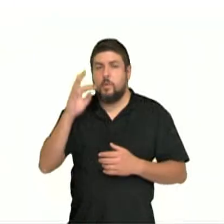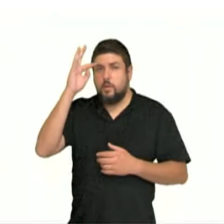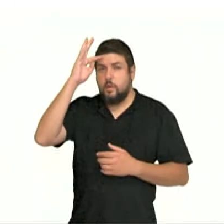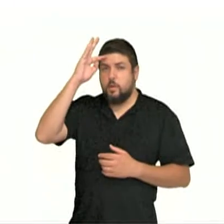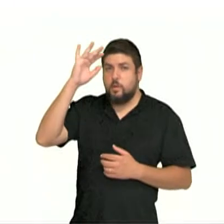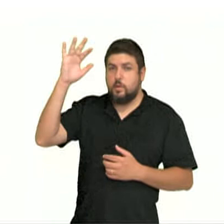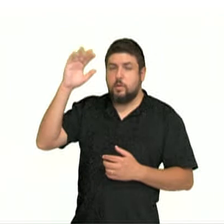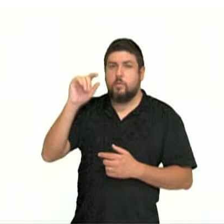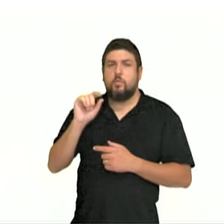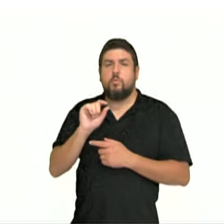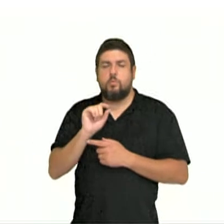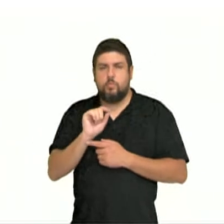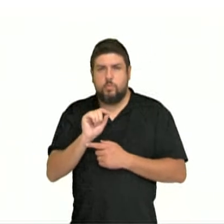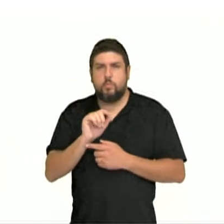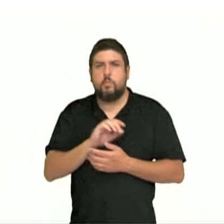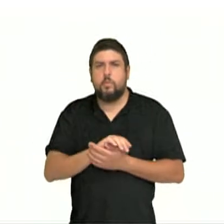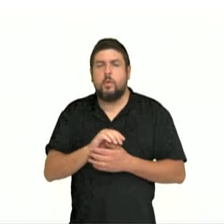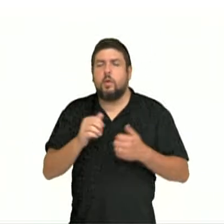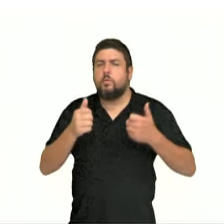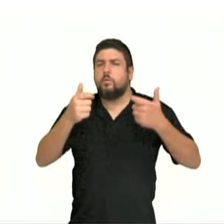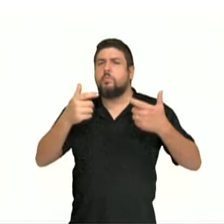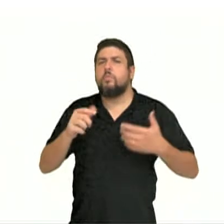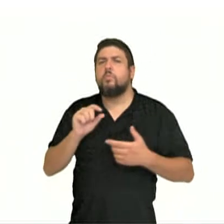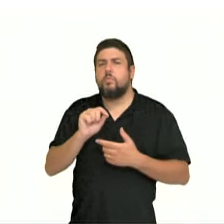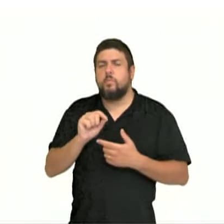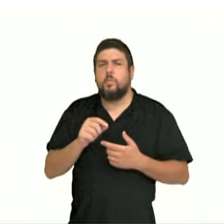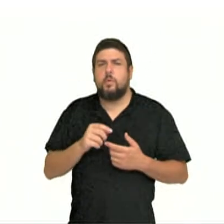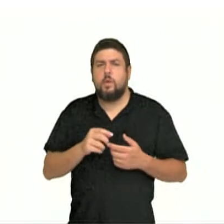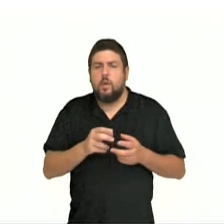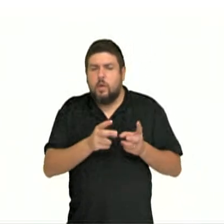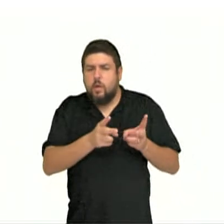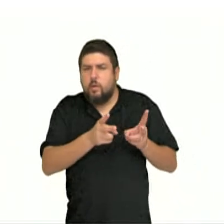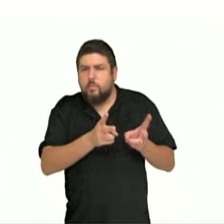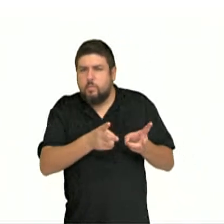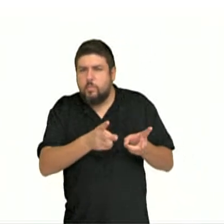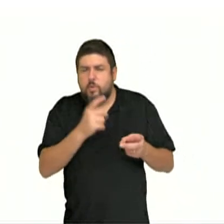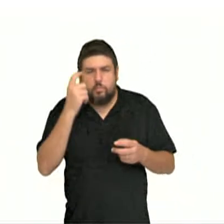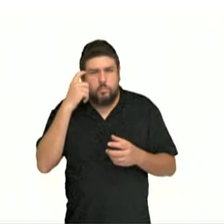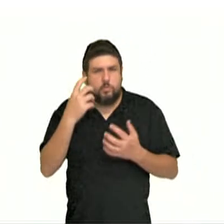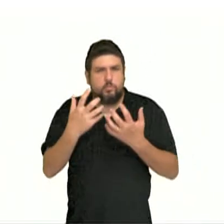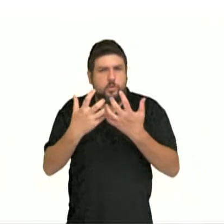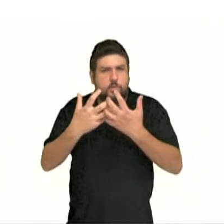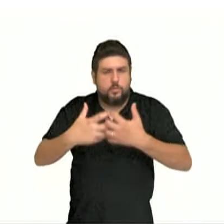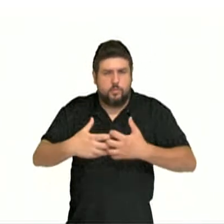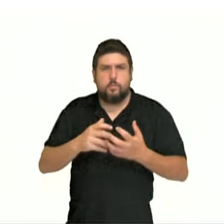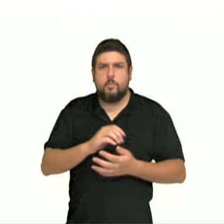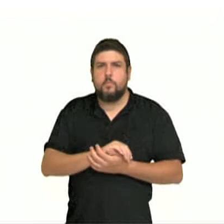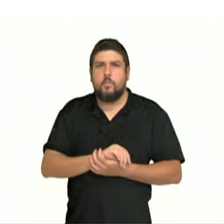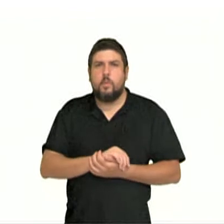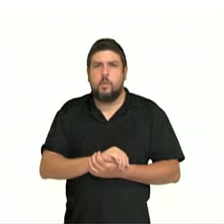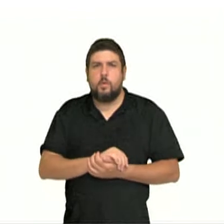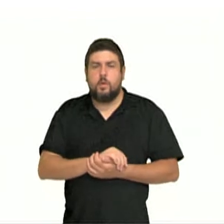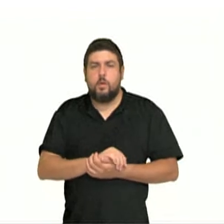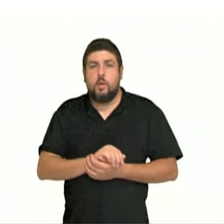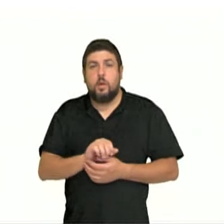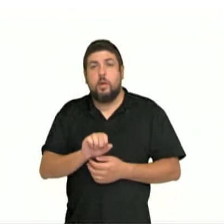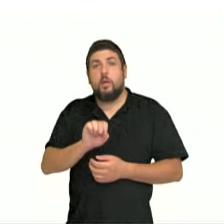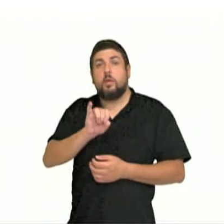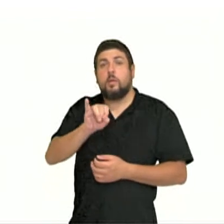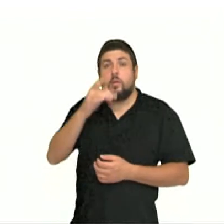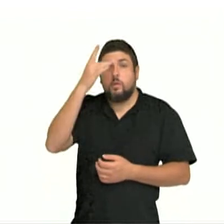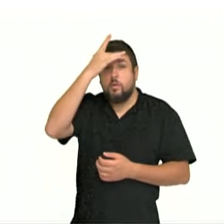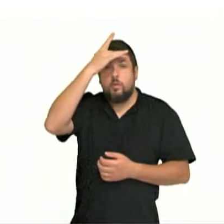fala assim a teoria ecomalthusiana opera com a mesma linha de raciocínio para ela o número crescente